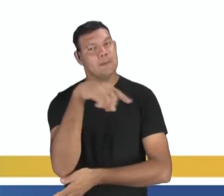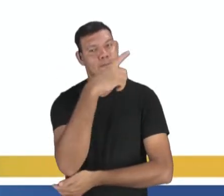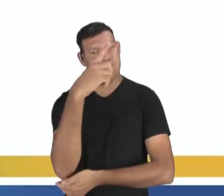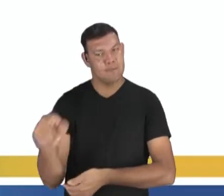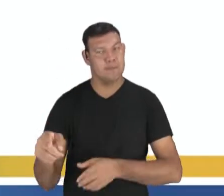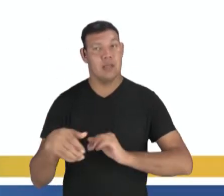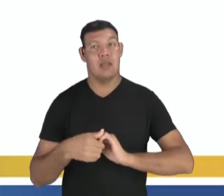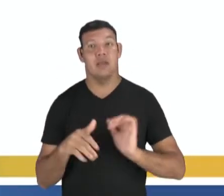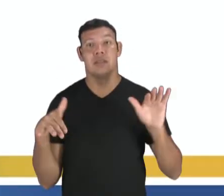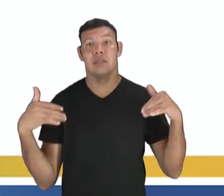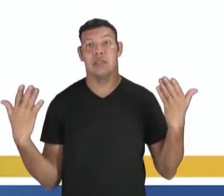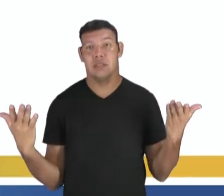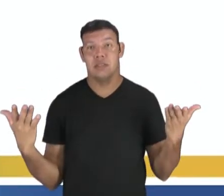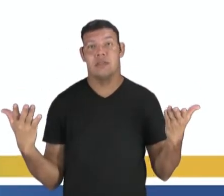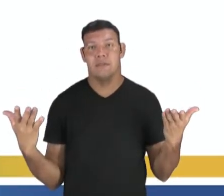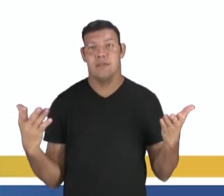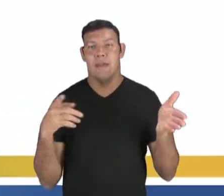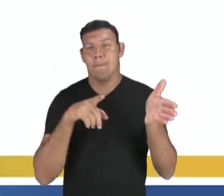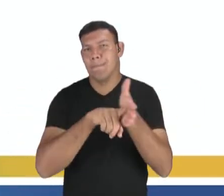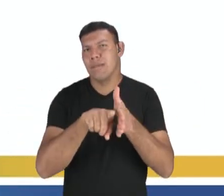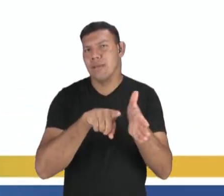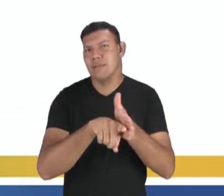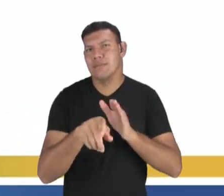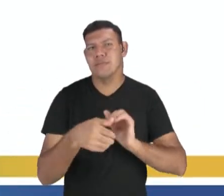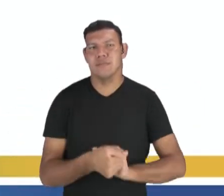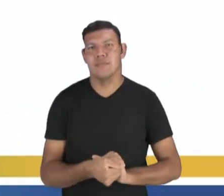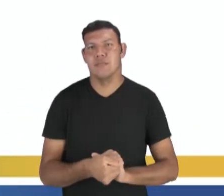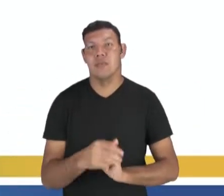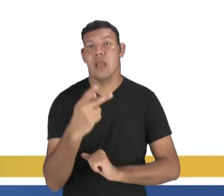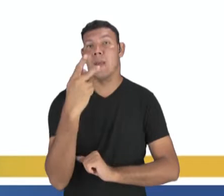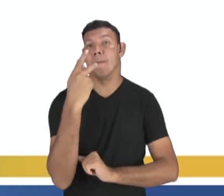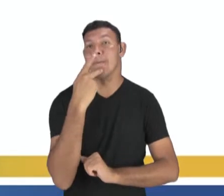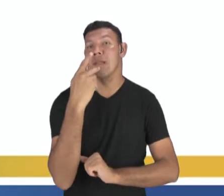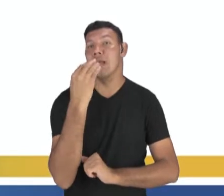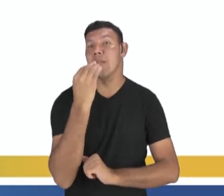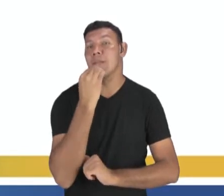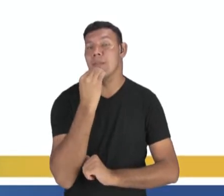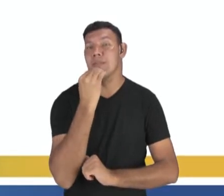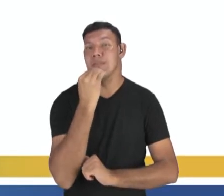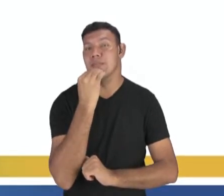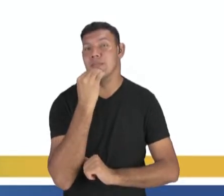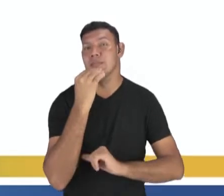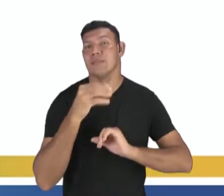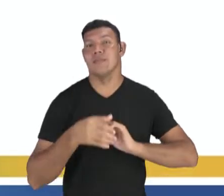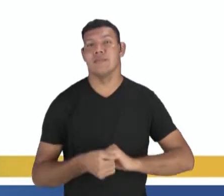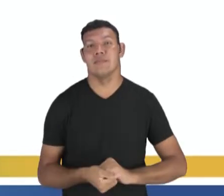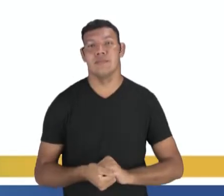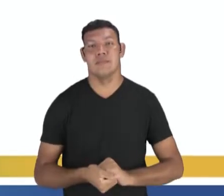é mas aí o a pergunta Tá dizendo qual é a probabilidade